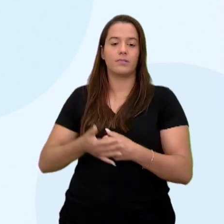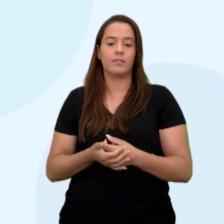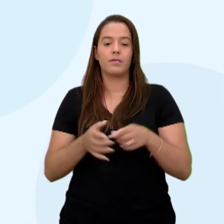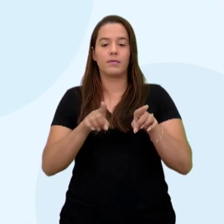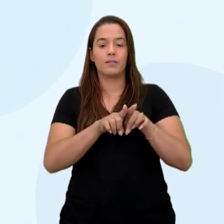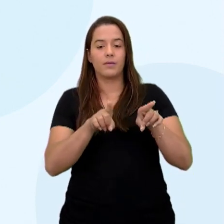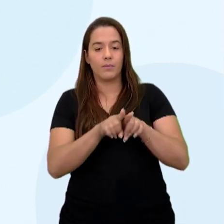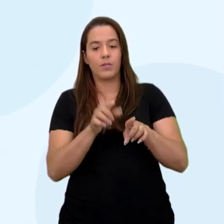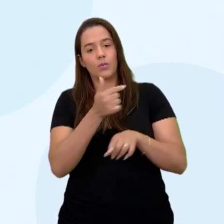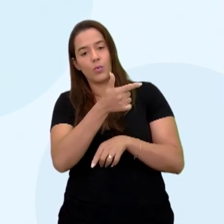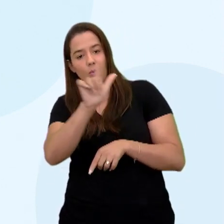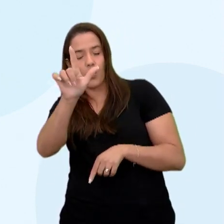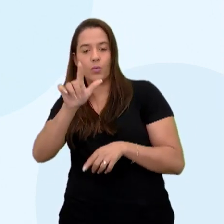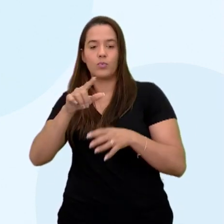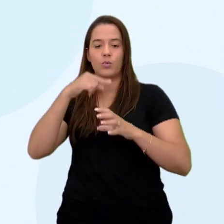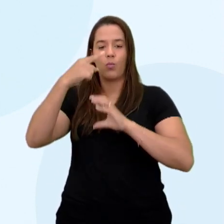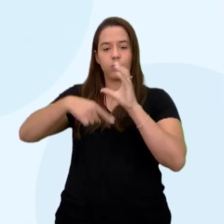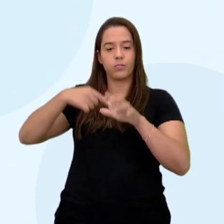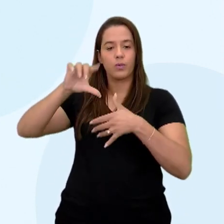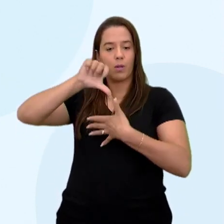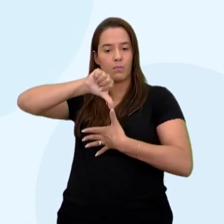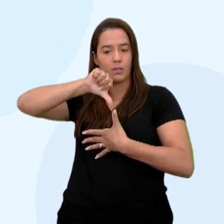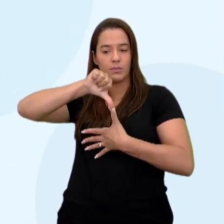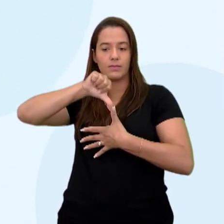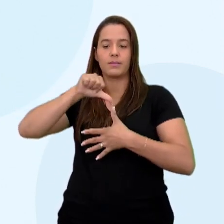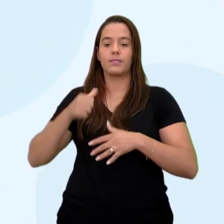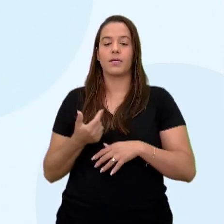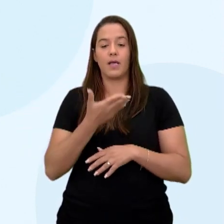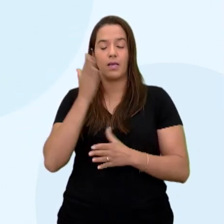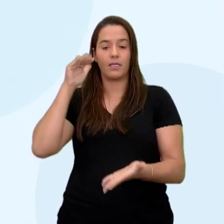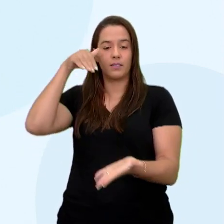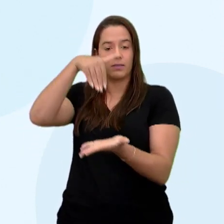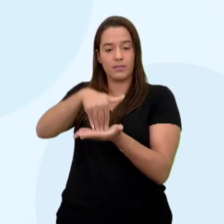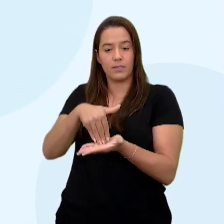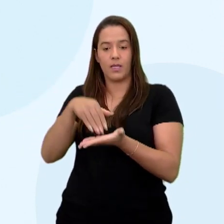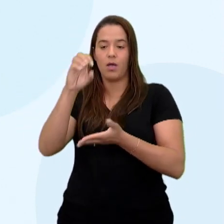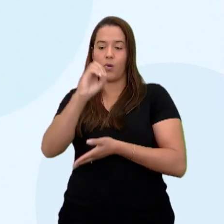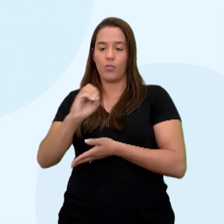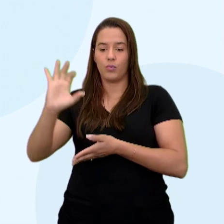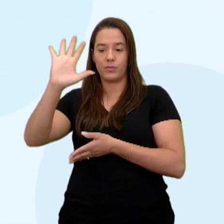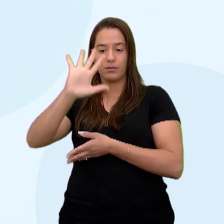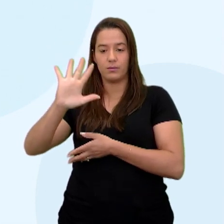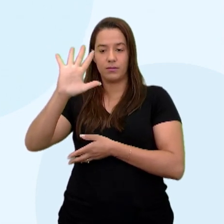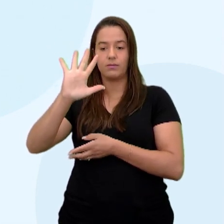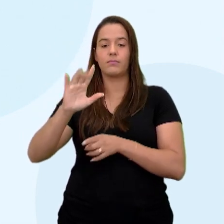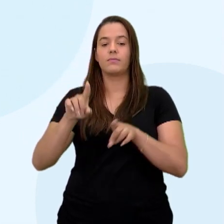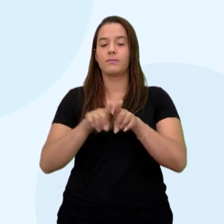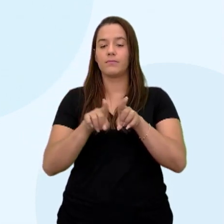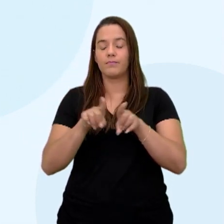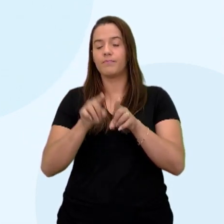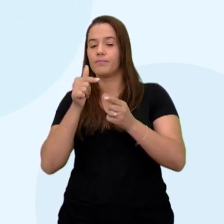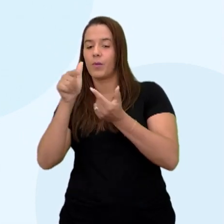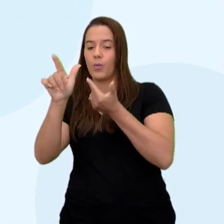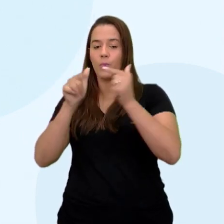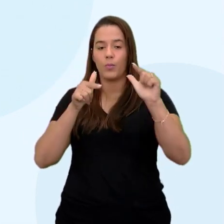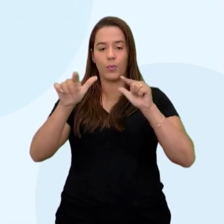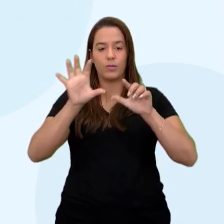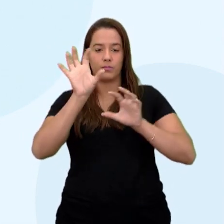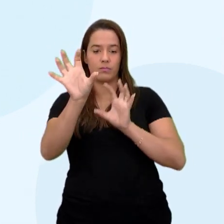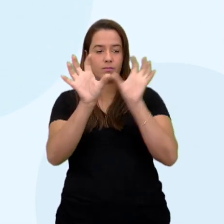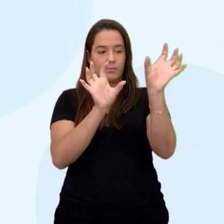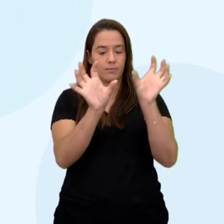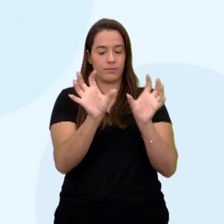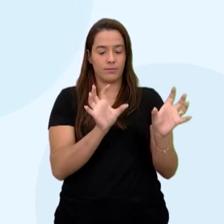o continente americano, chegando até a Oceania, logicamente, que vai passando aí os continentes